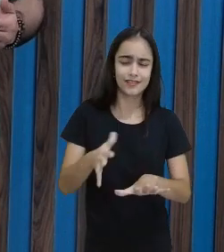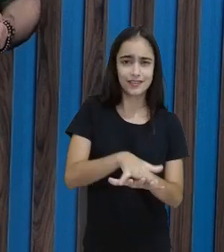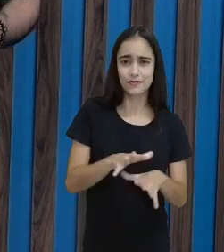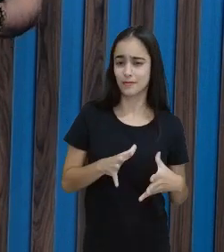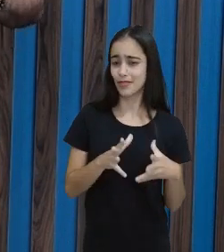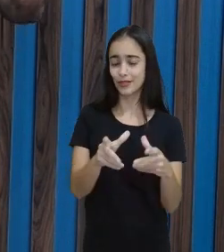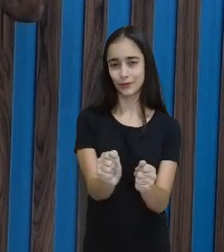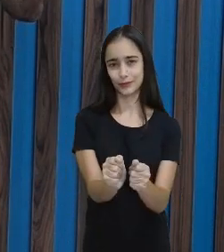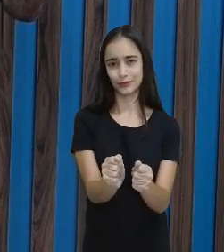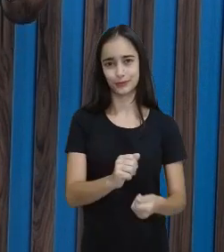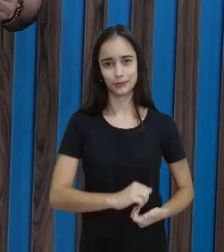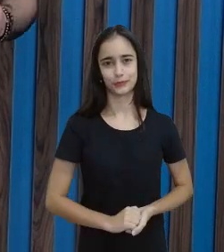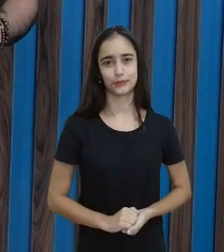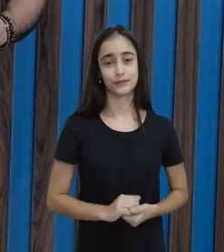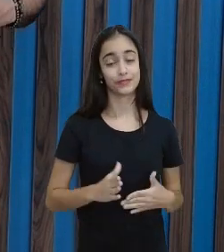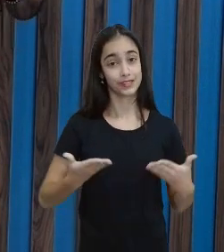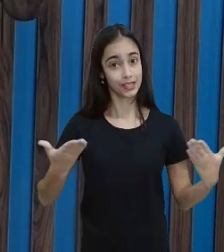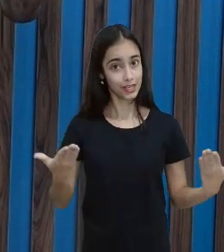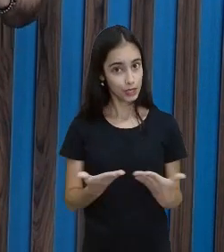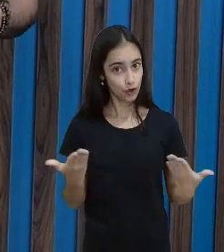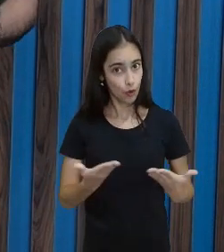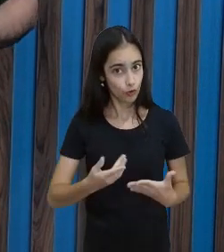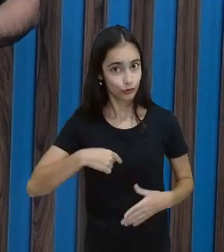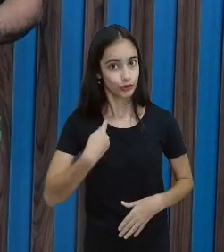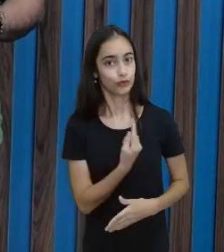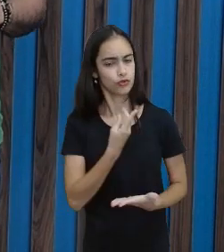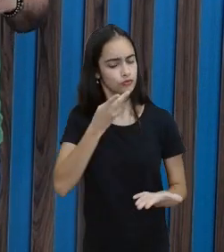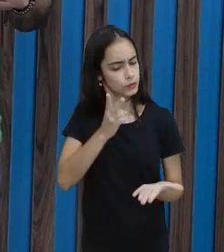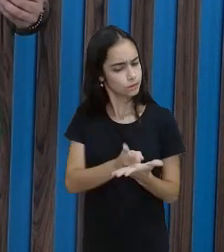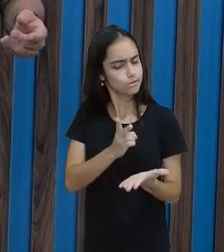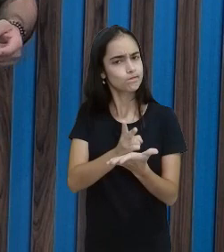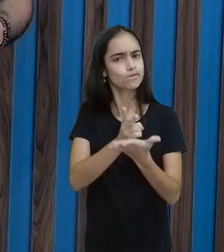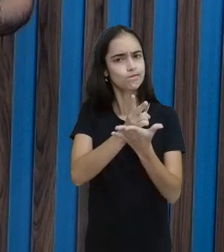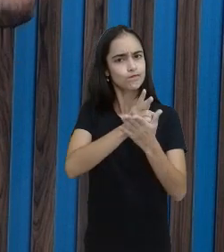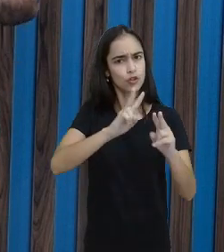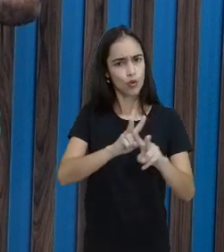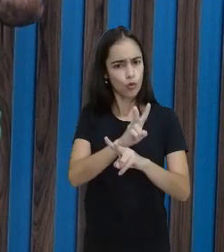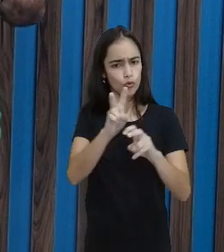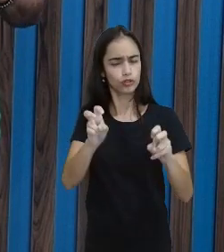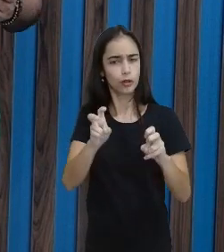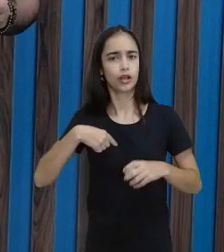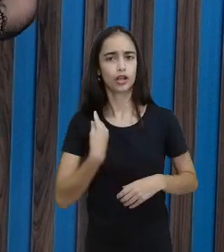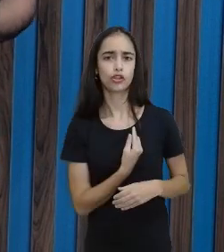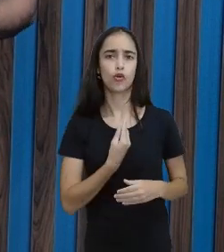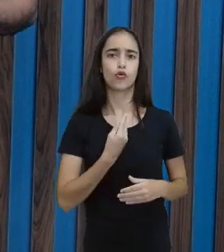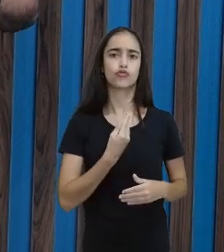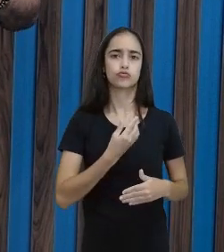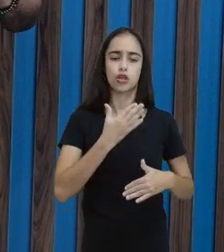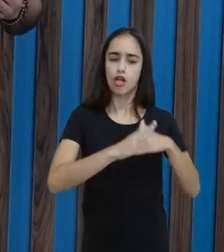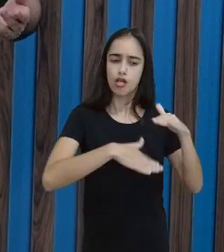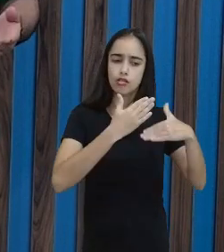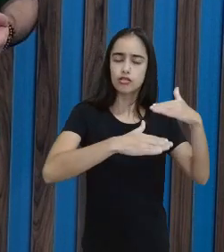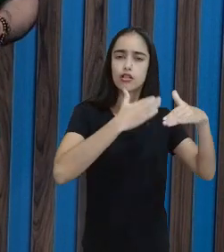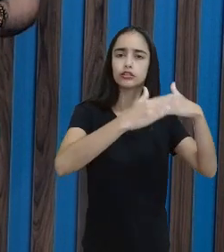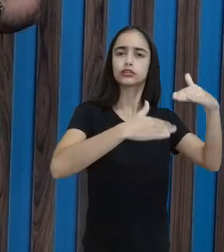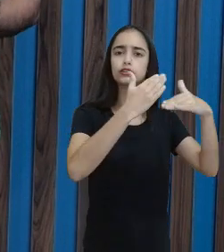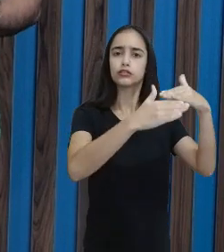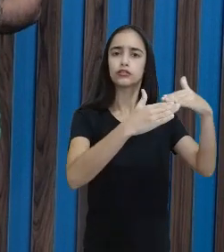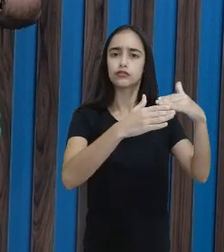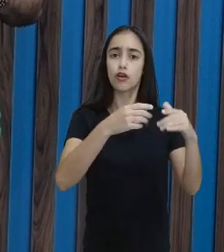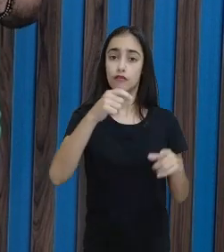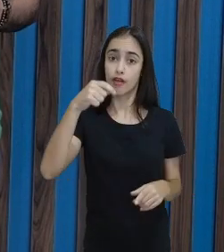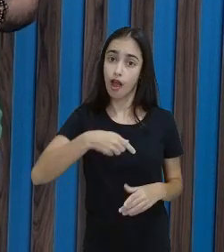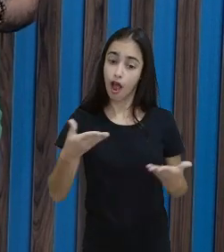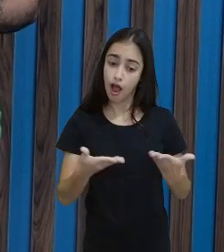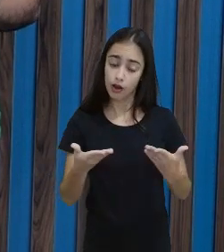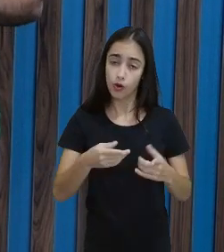todas. E hoje nós vamos dar continuidade à temática que a gente vem desenvolvendo ao longo desse mês.